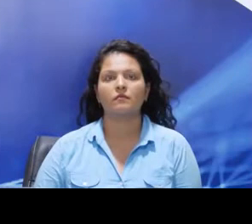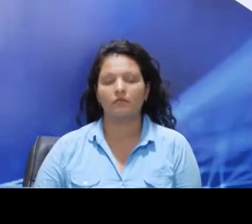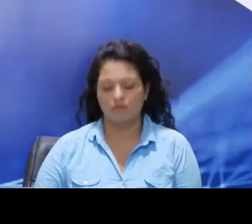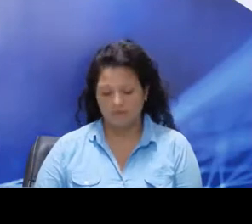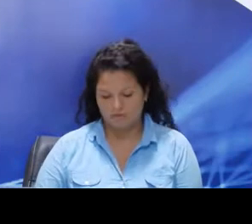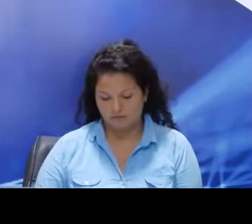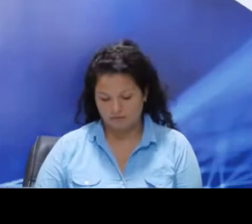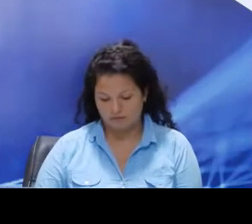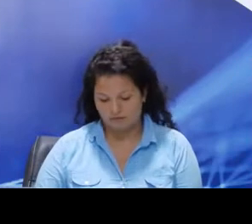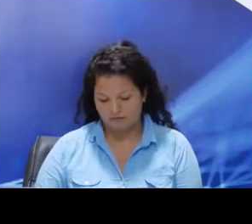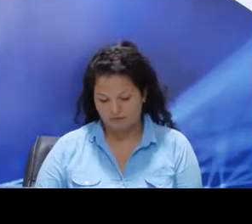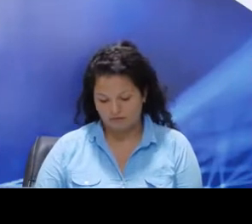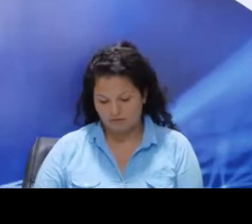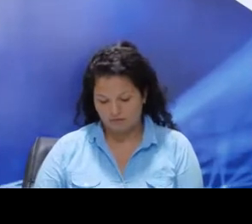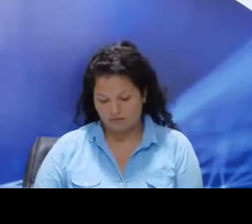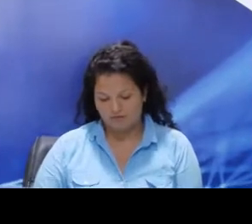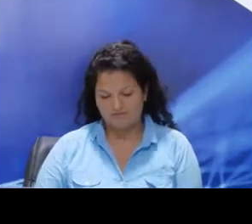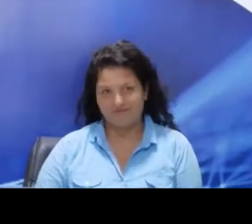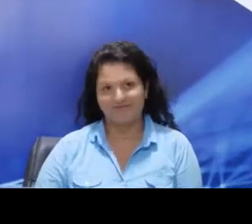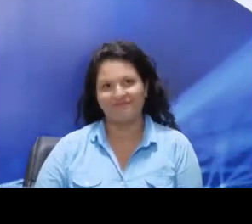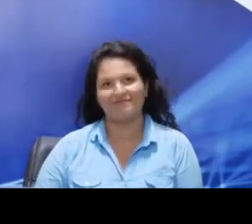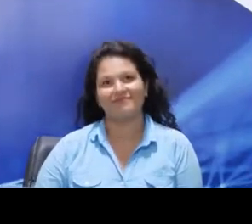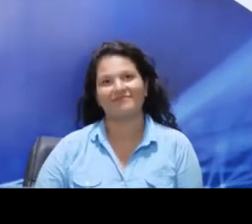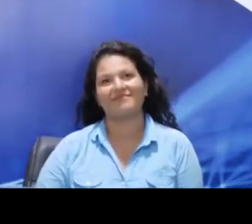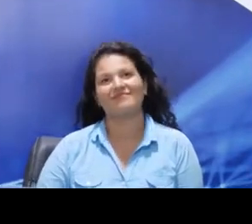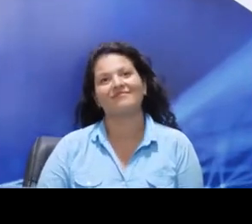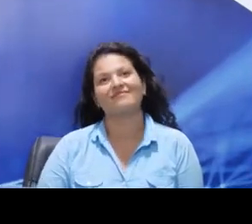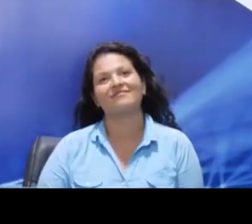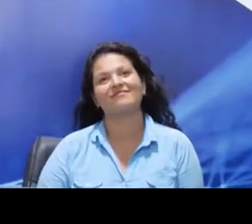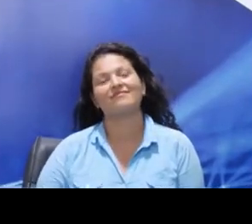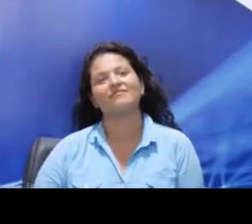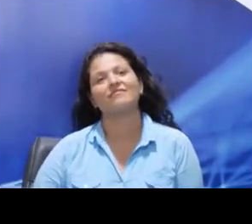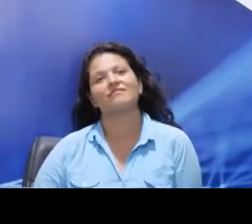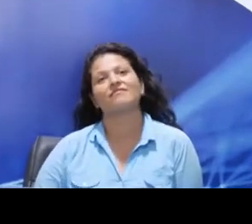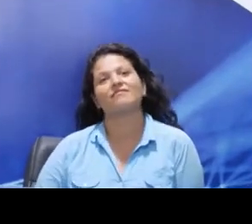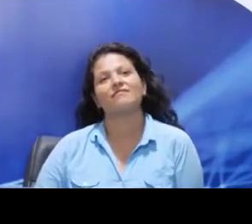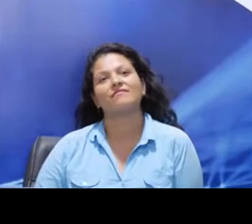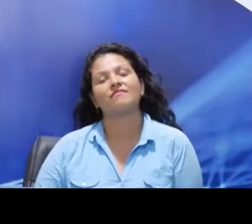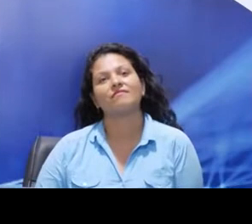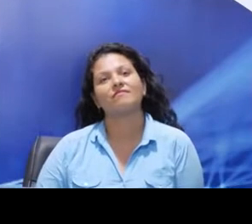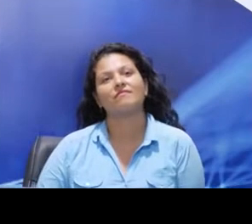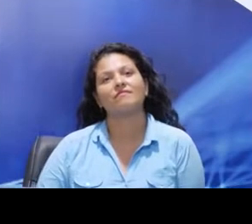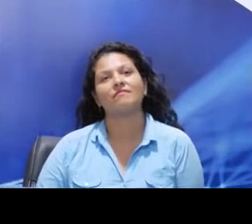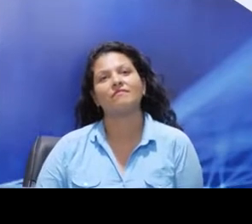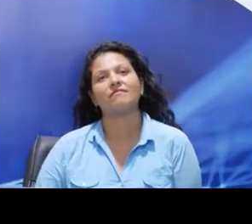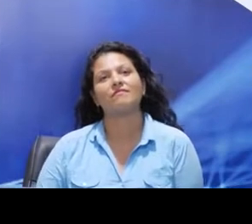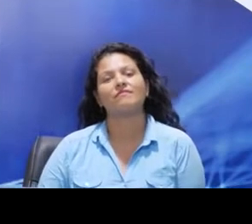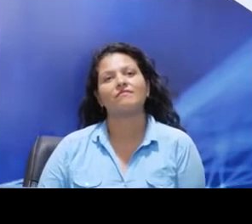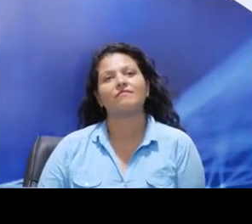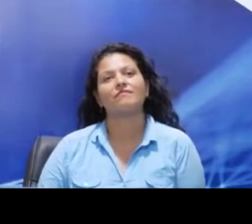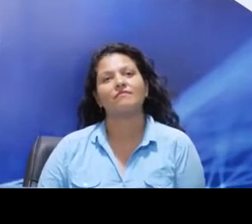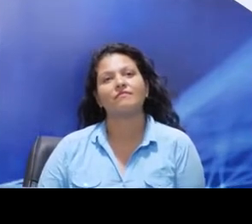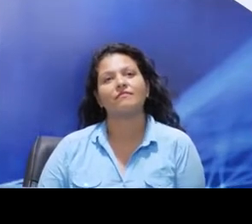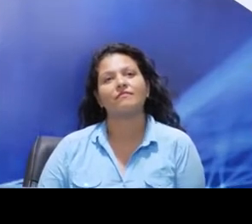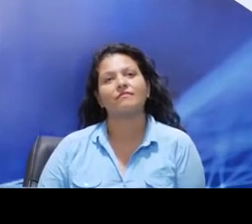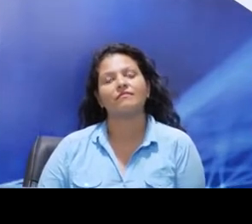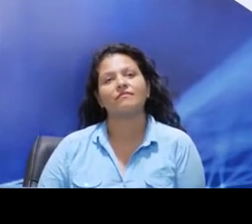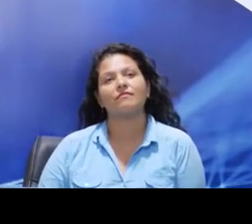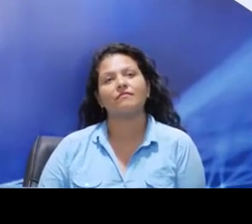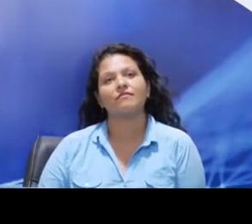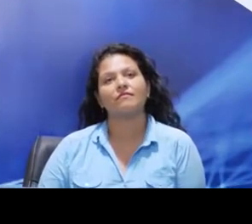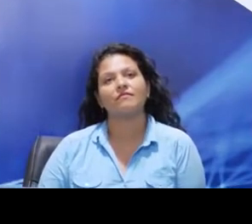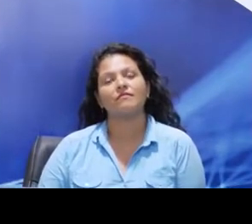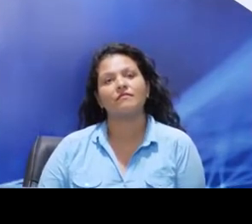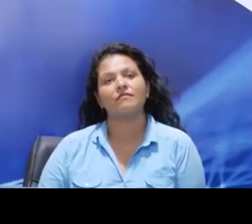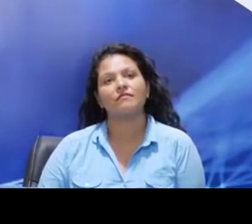Pode, né? Entrou um boi, não tem o que fazer, né? Tinha alambrado lá, tinha choque, tinha, né,